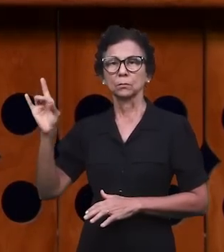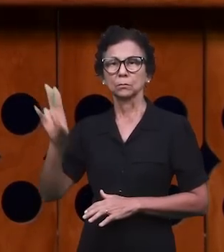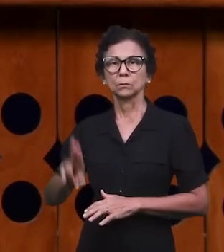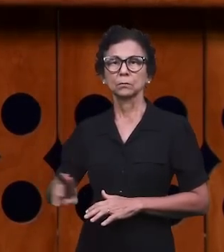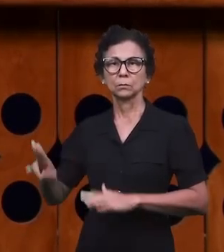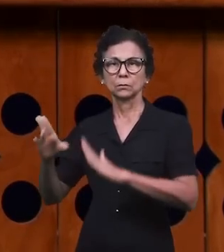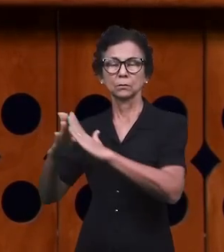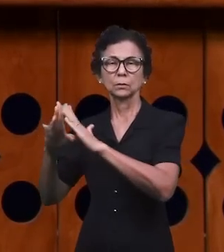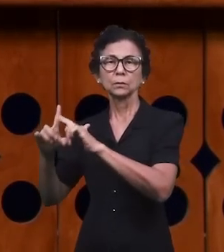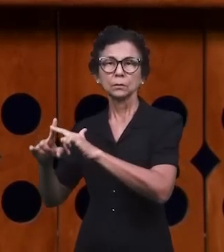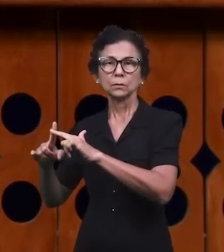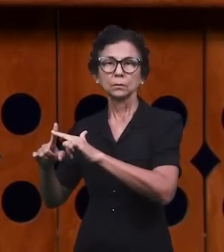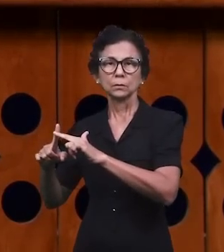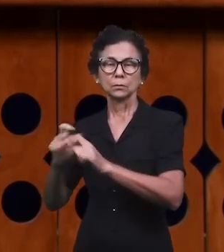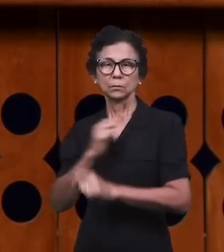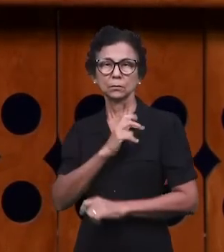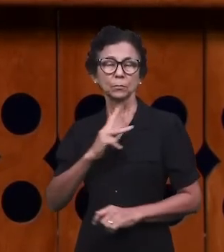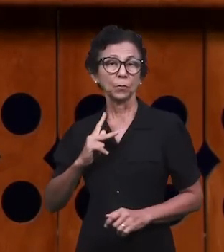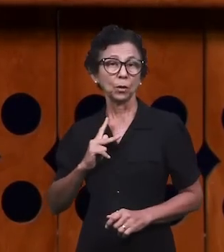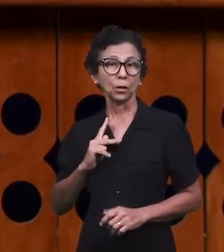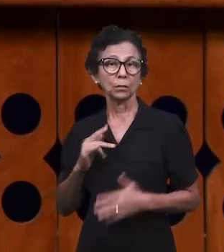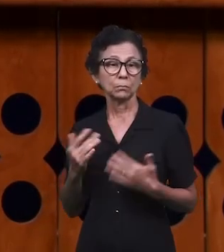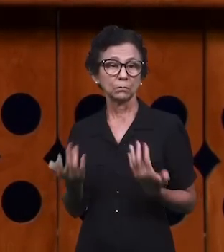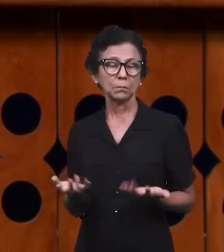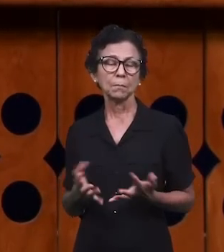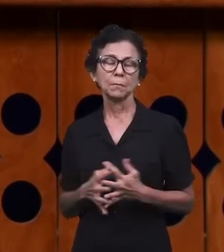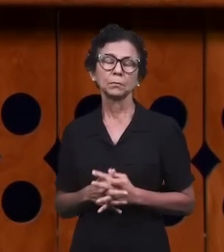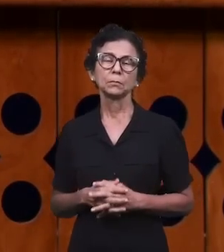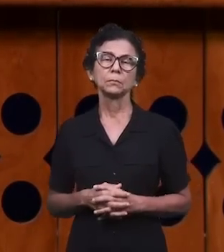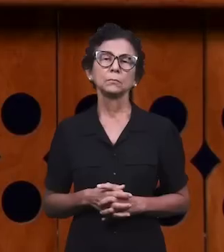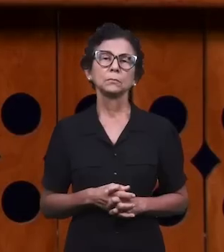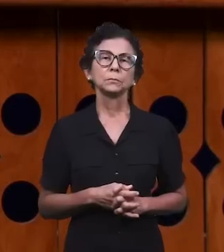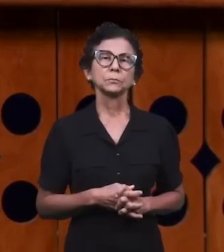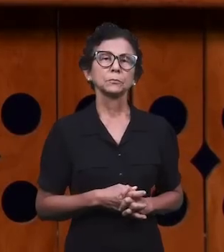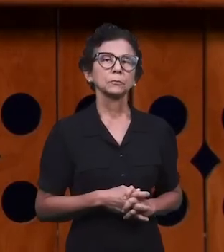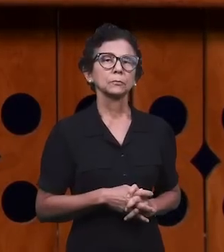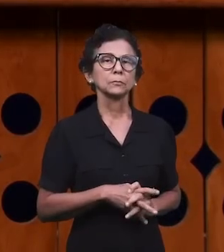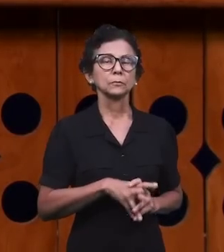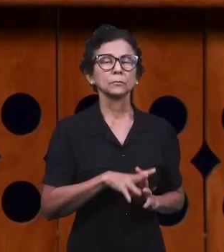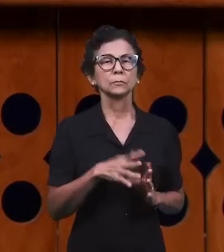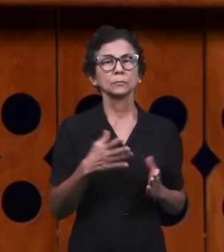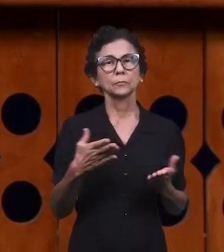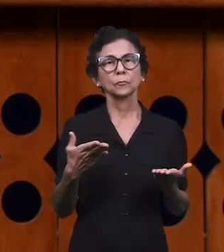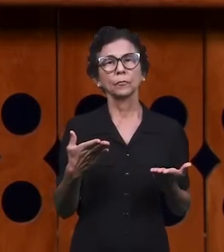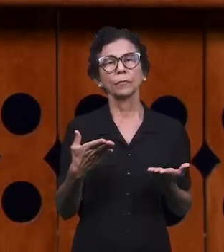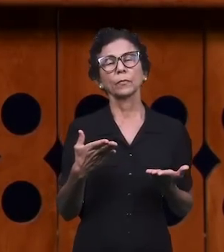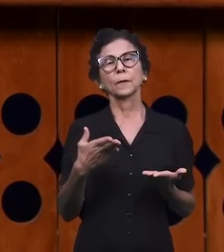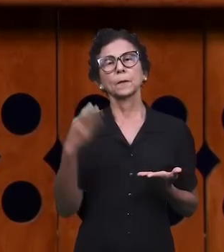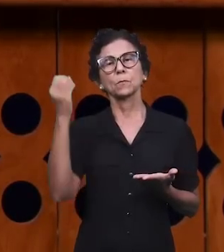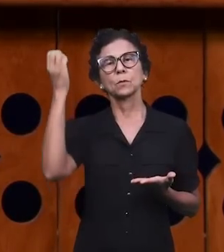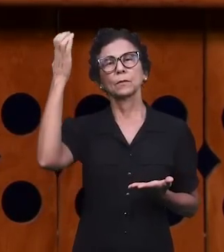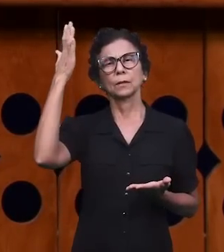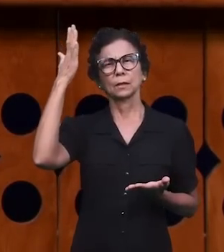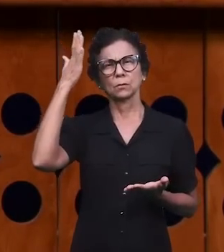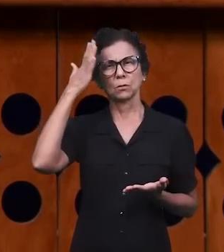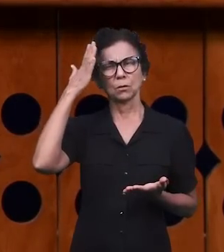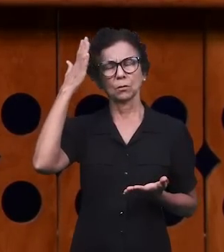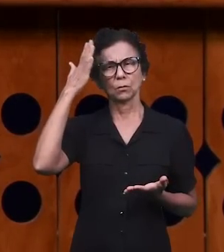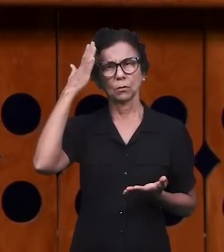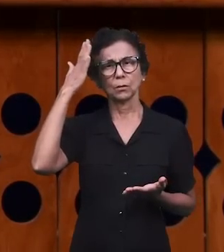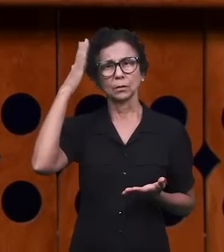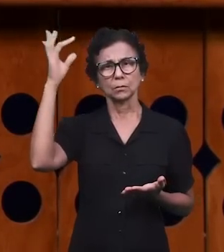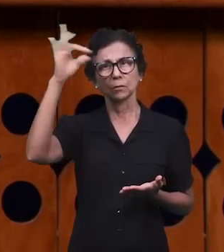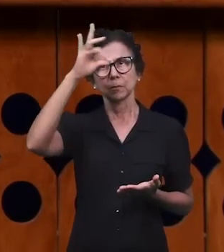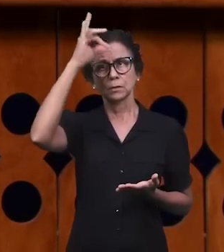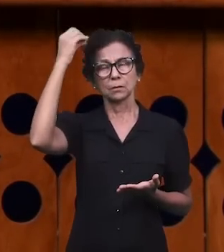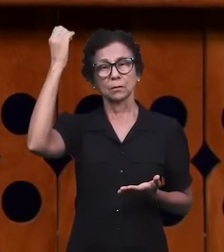usou os apóstolos. Então, os exemplos estão aqui. Então, os bons exemplos de revelações já dadas pelo